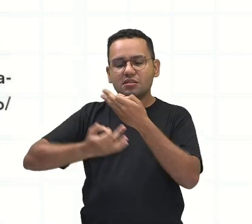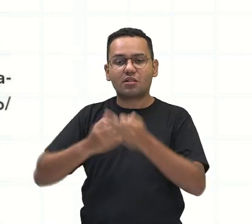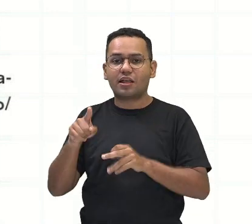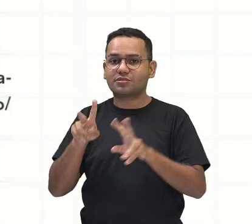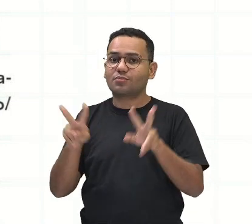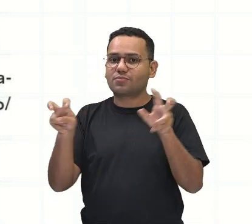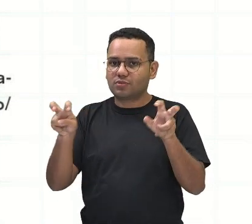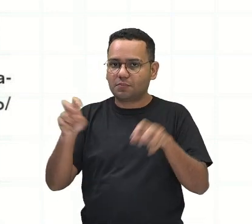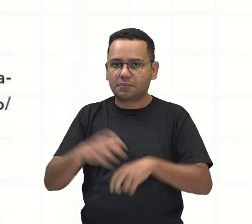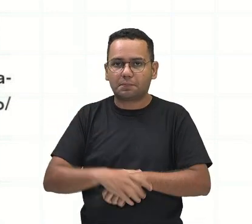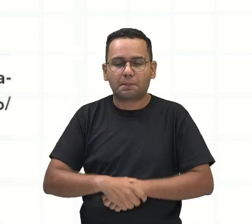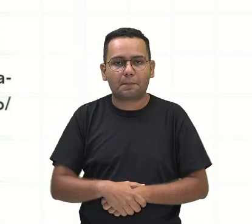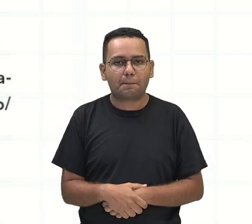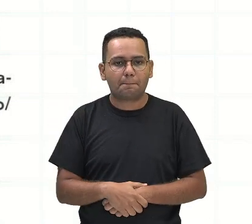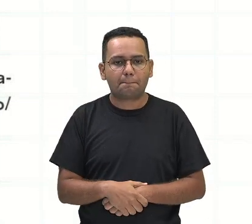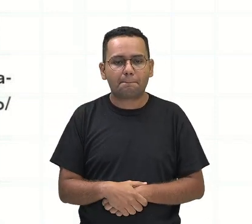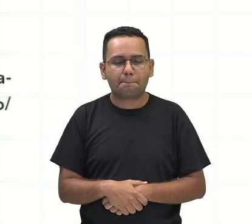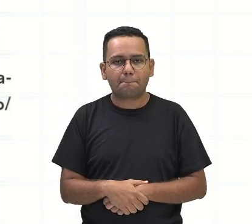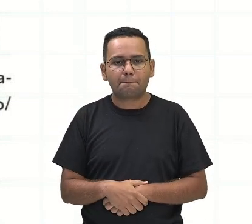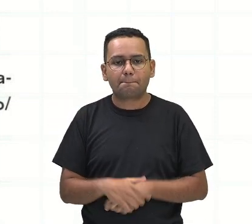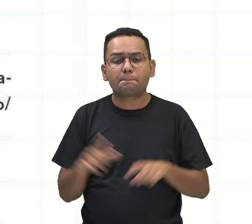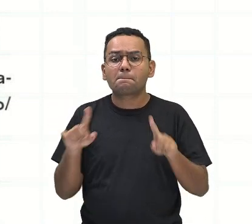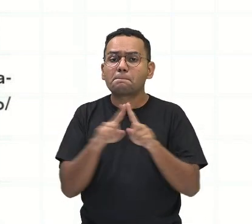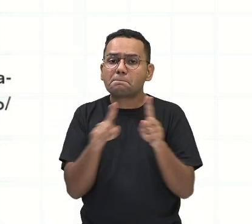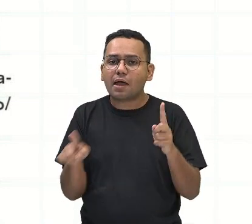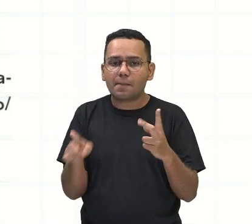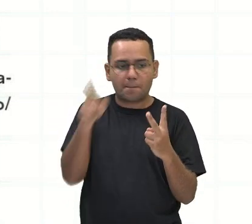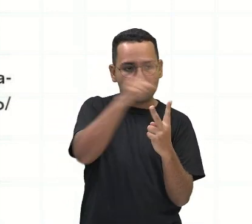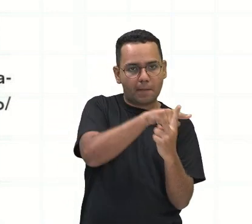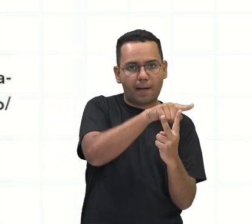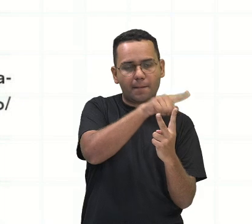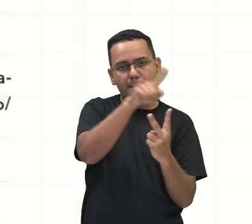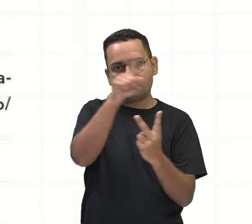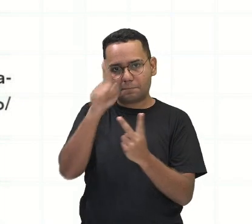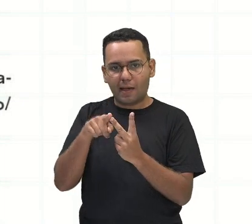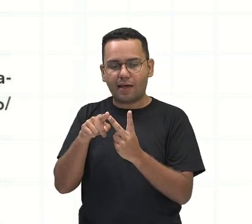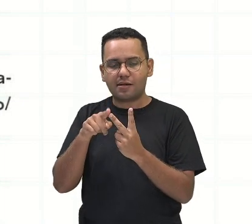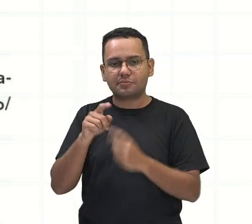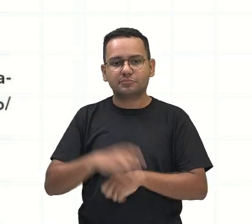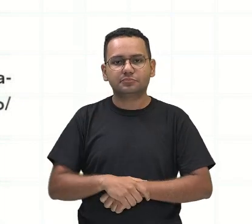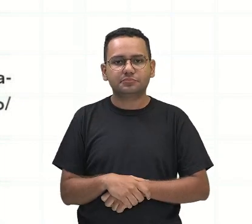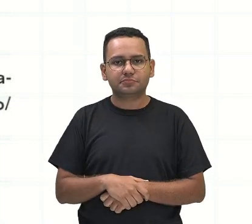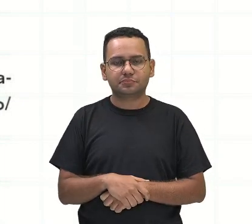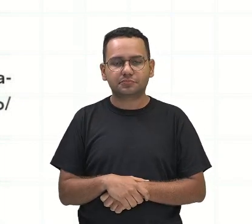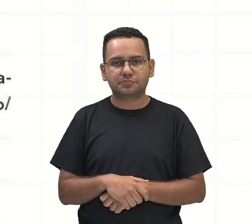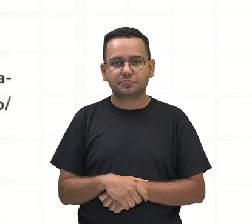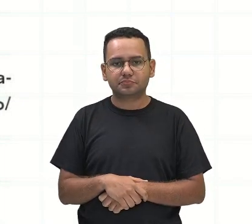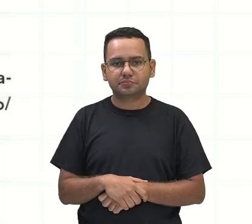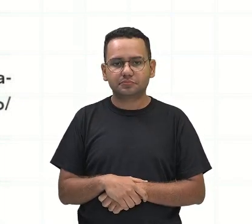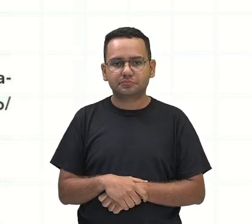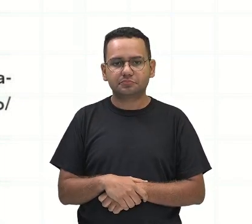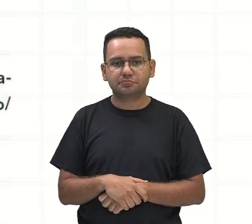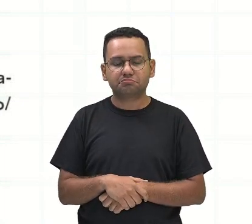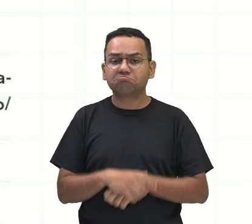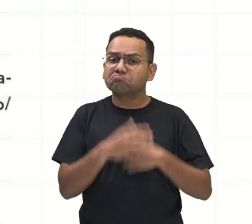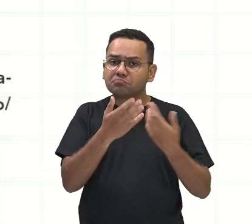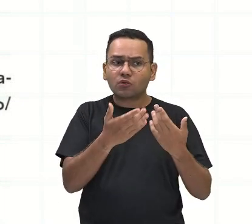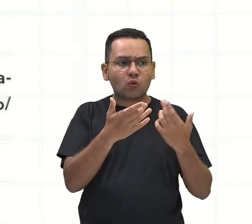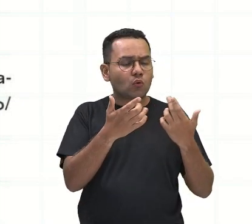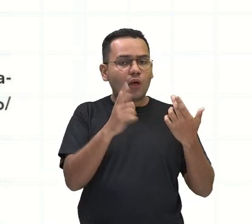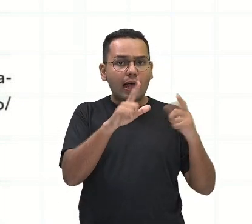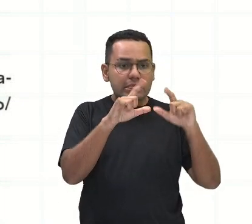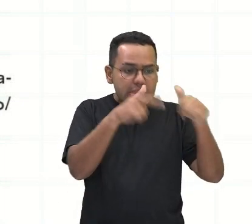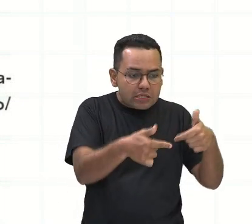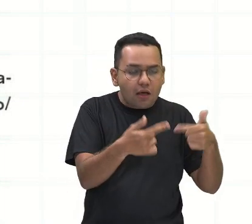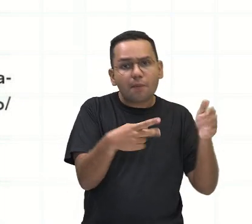esse mesmo fato, tá? Então, nesses dois exemplos aí, né, que nós tivemos, o fato é o mesmo. O que vai mudar?